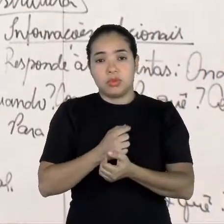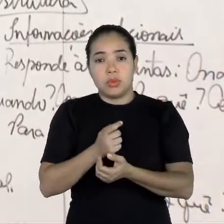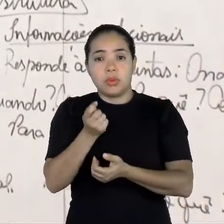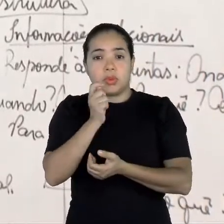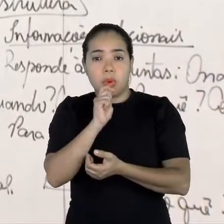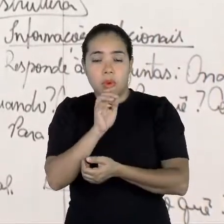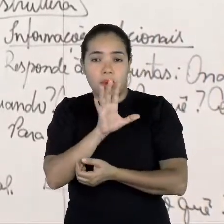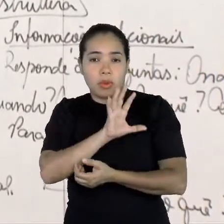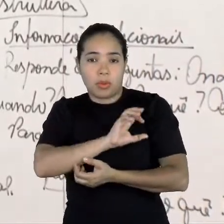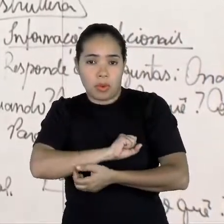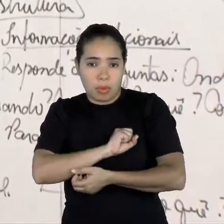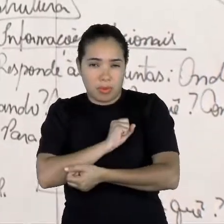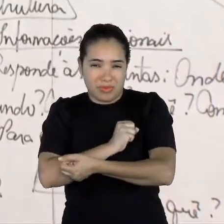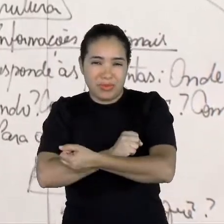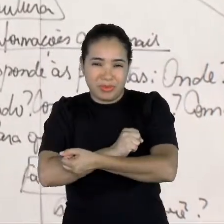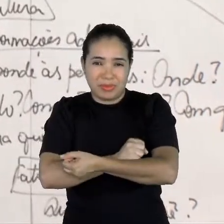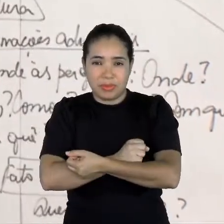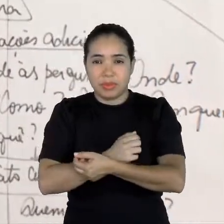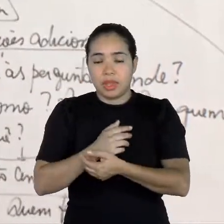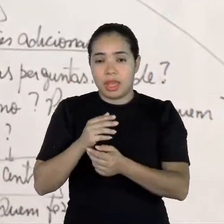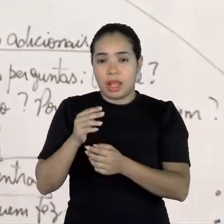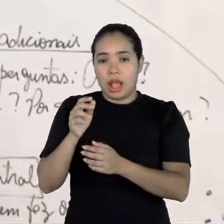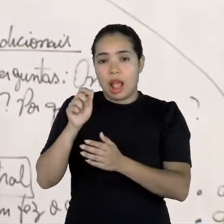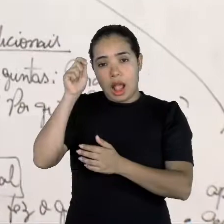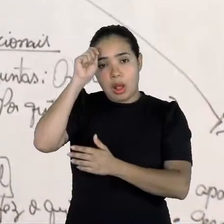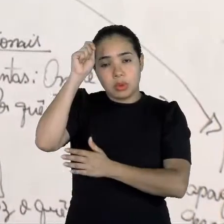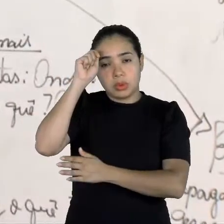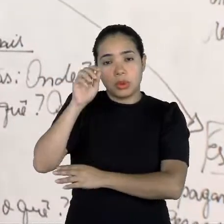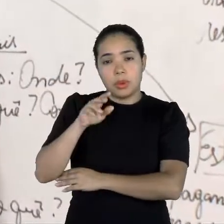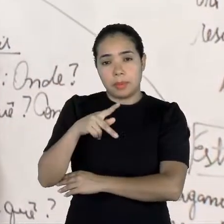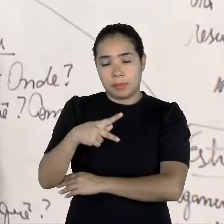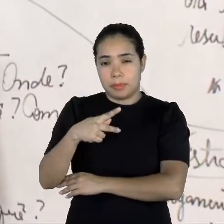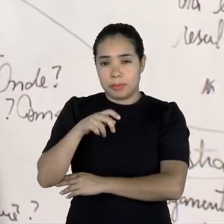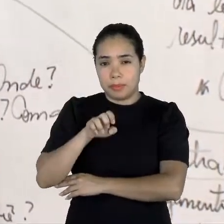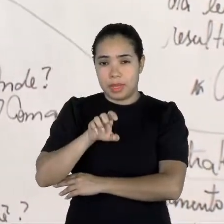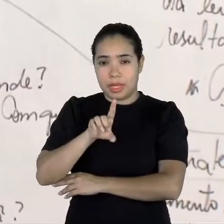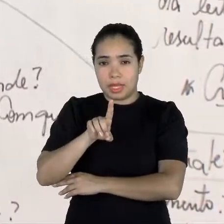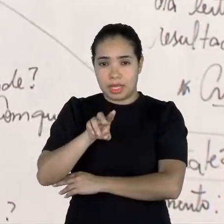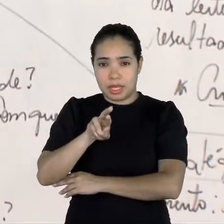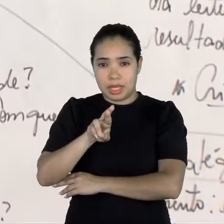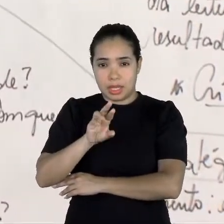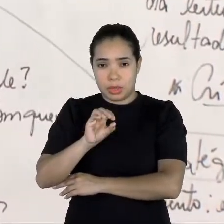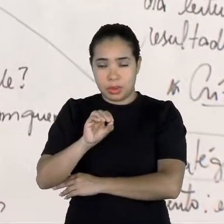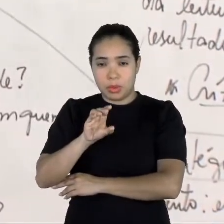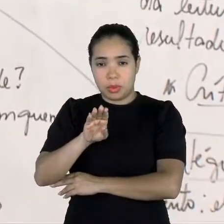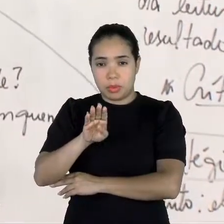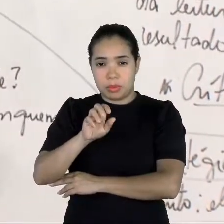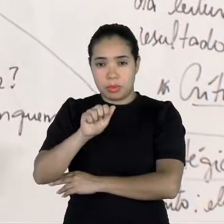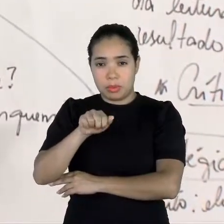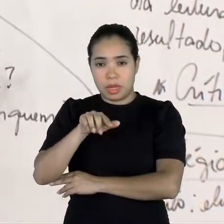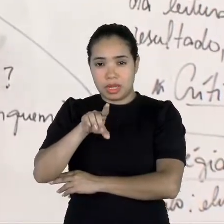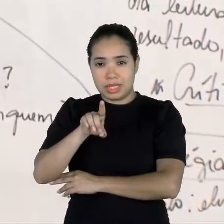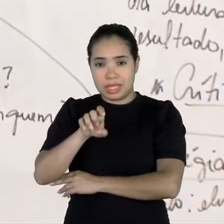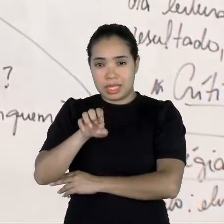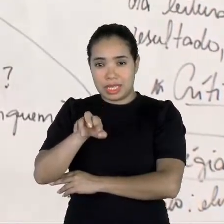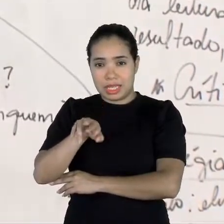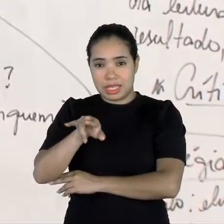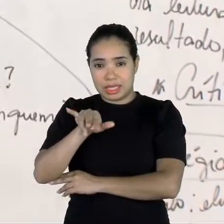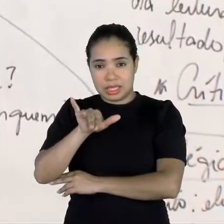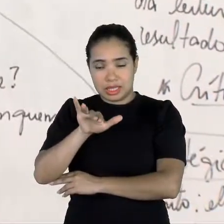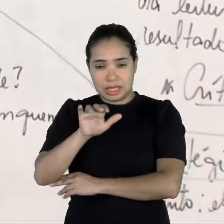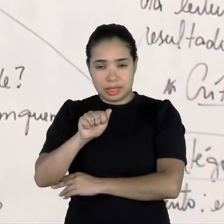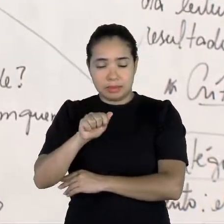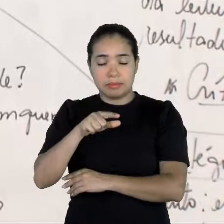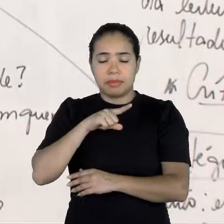Então vamos lá conhecer as partes de um resumo, em que partes eles estão divididos,